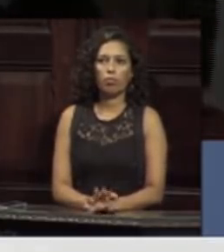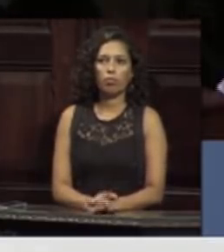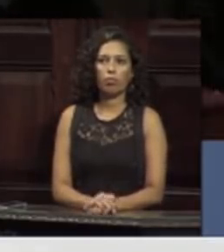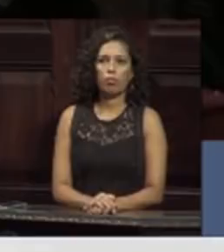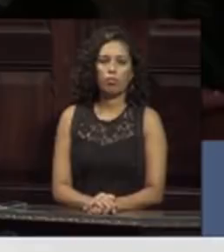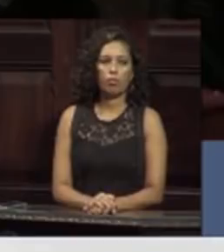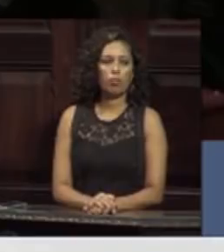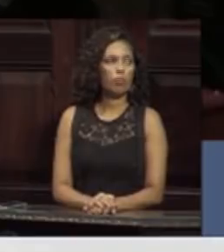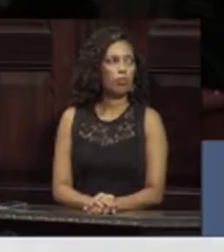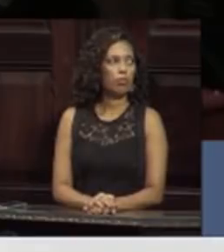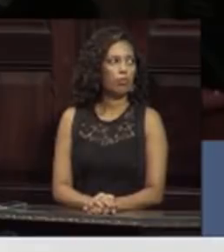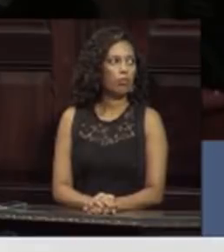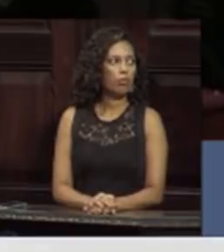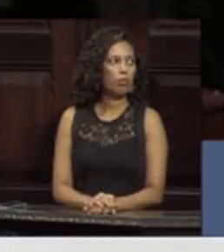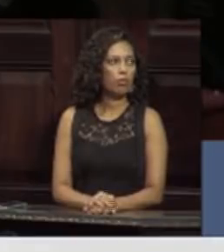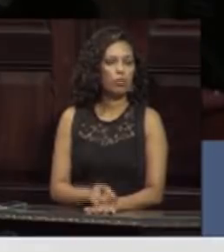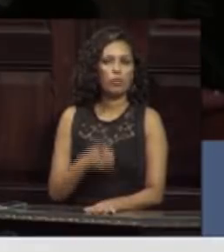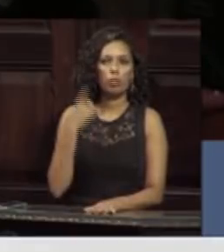Deputado